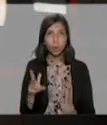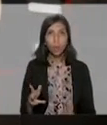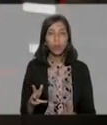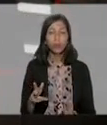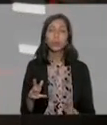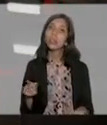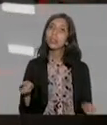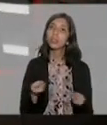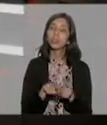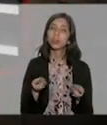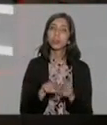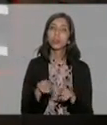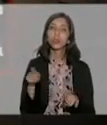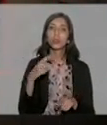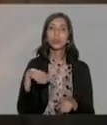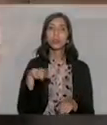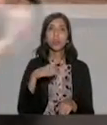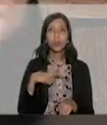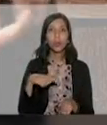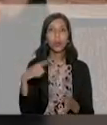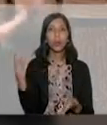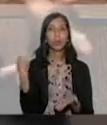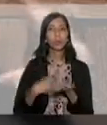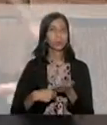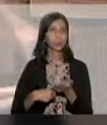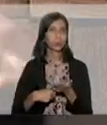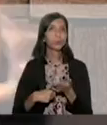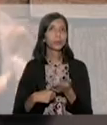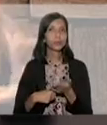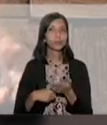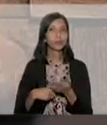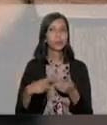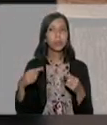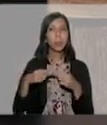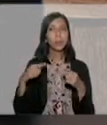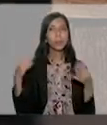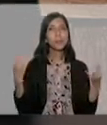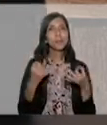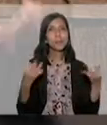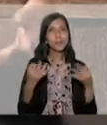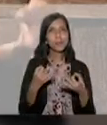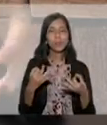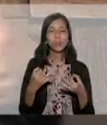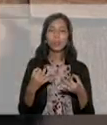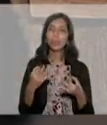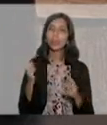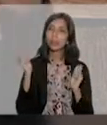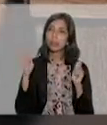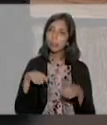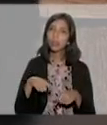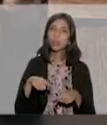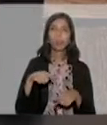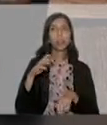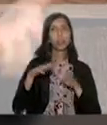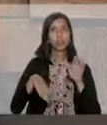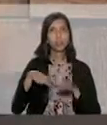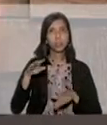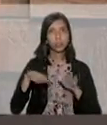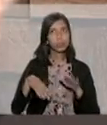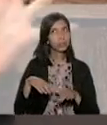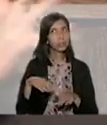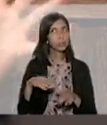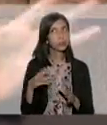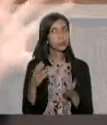próximas e a gente fez uma combinação, né? Que eu acho que as duas conseguem na medida do possível. Às